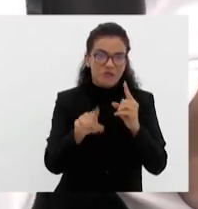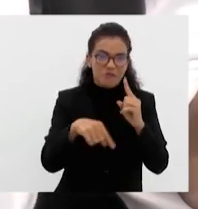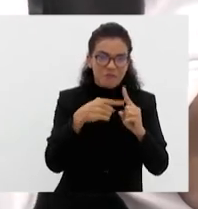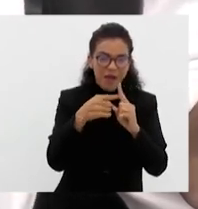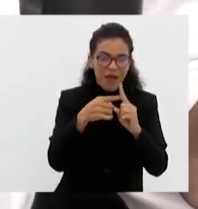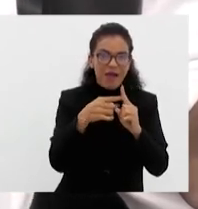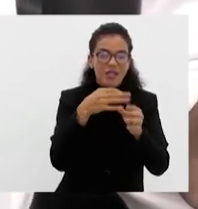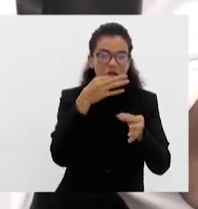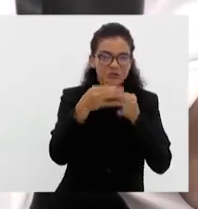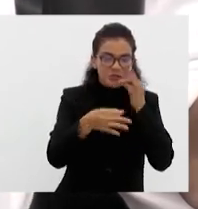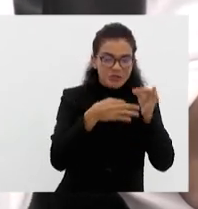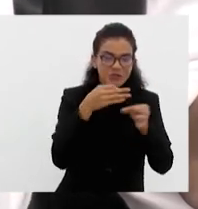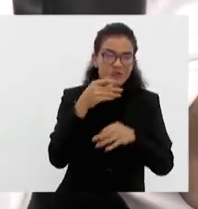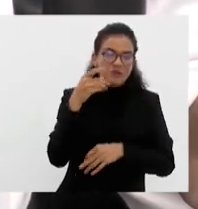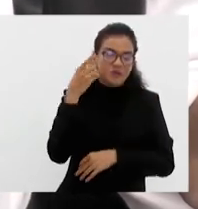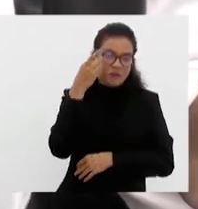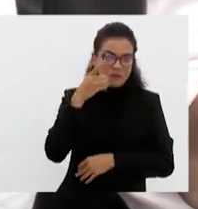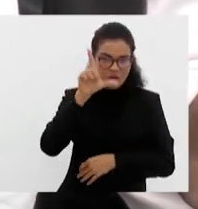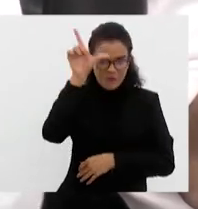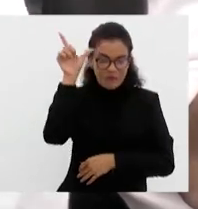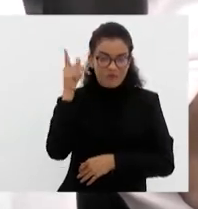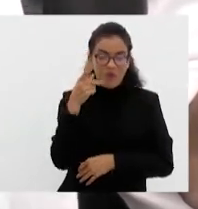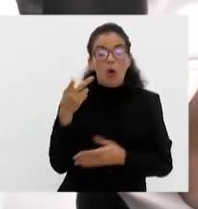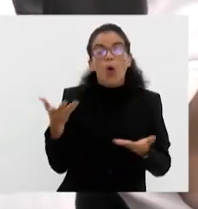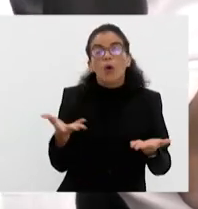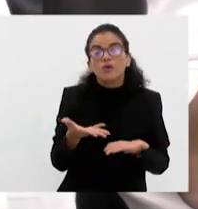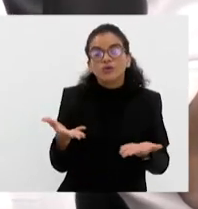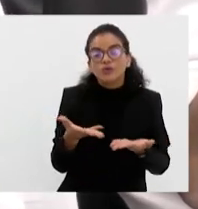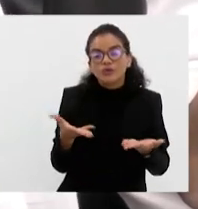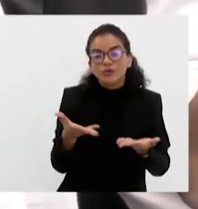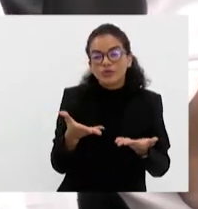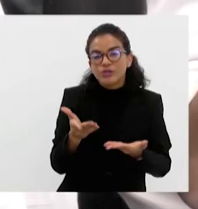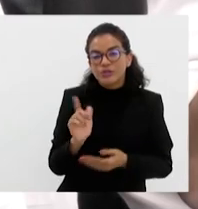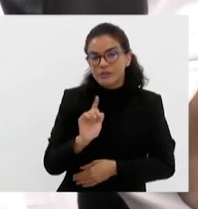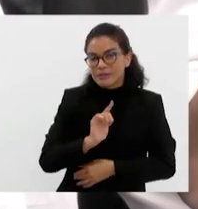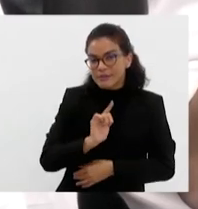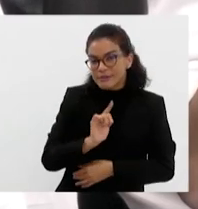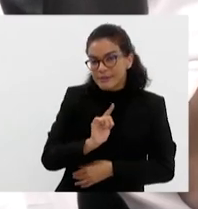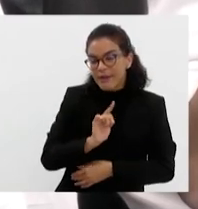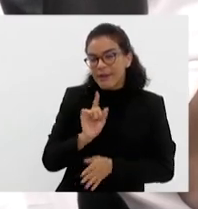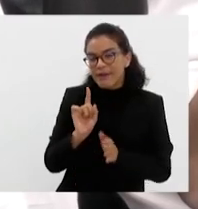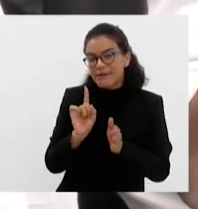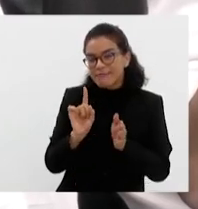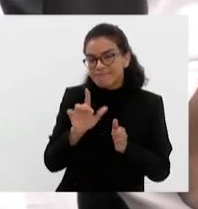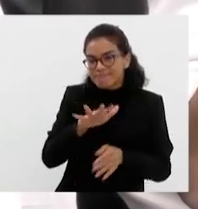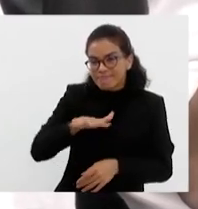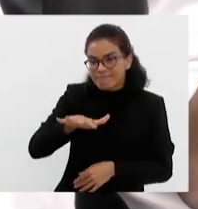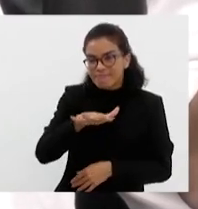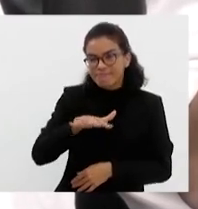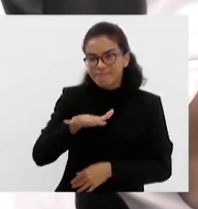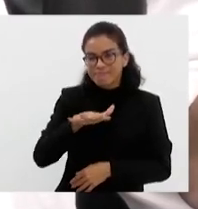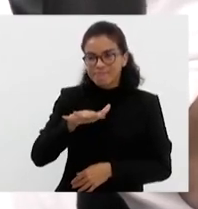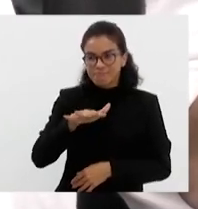Paulo, a minha pergunta é a seguinte. Hoje em dia, quando há esse tipo de questão, né,